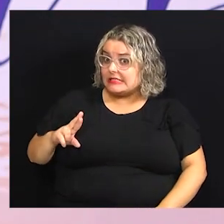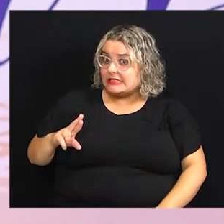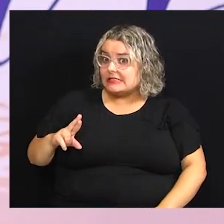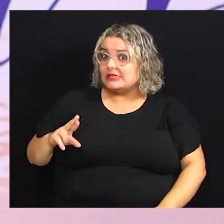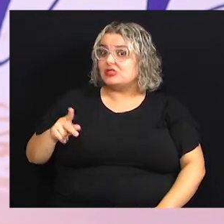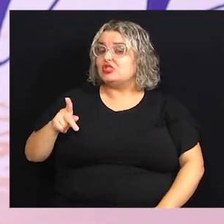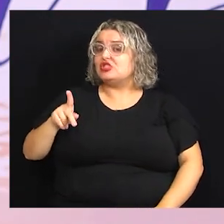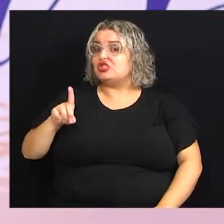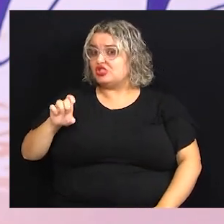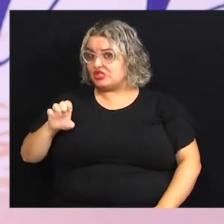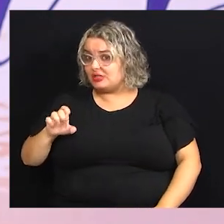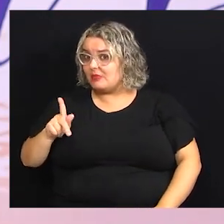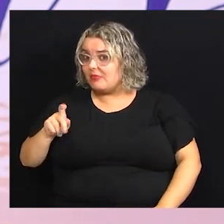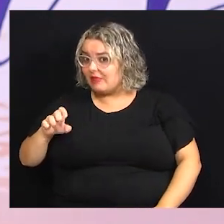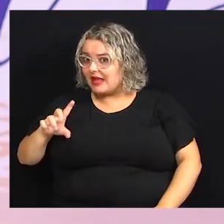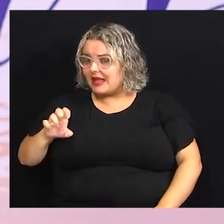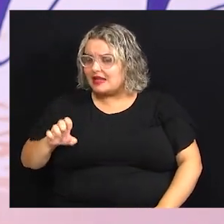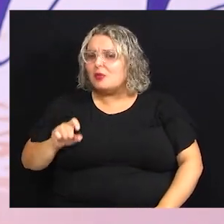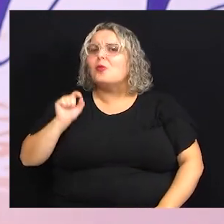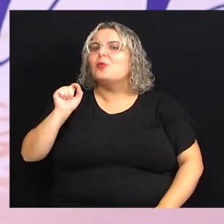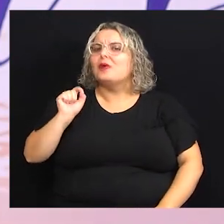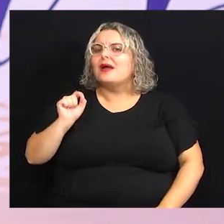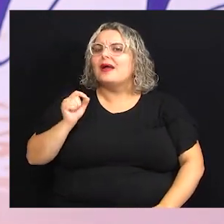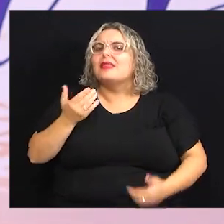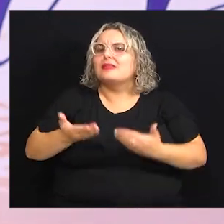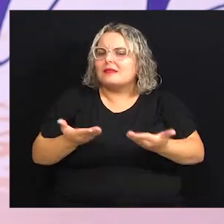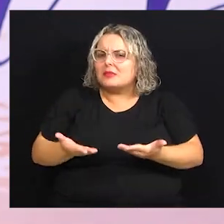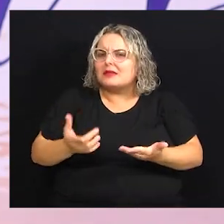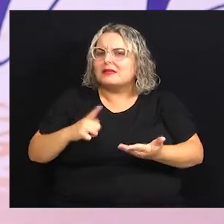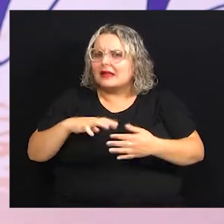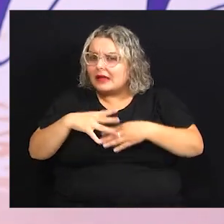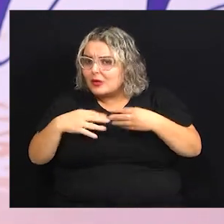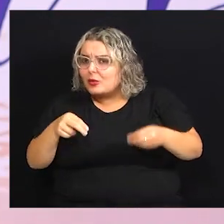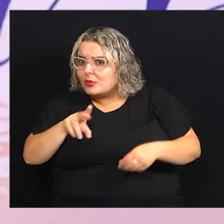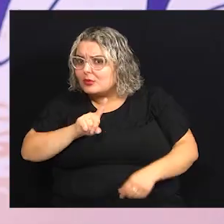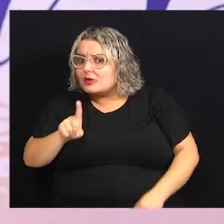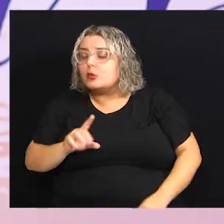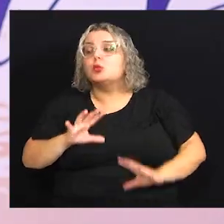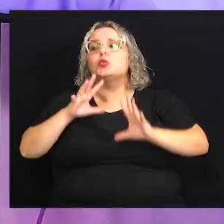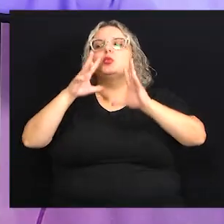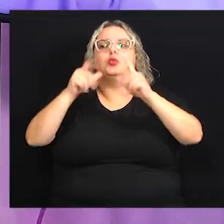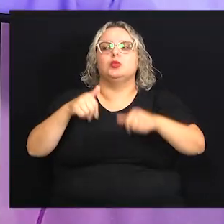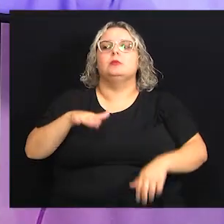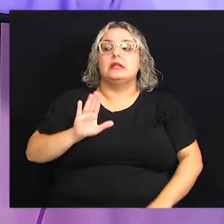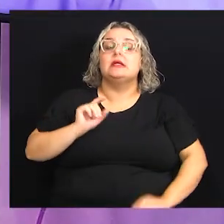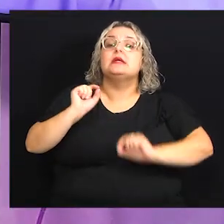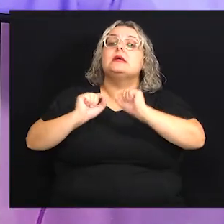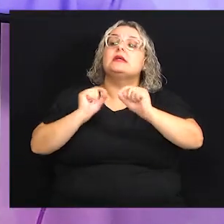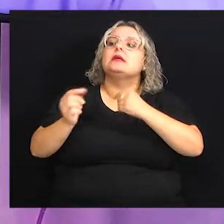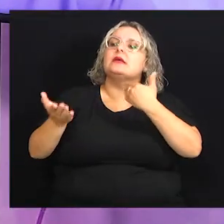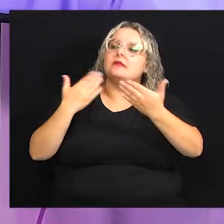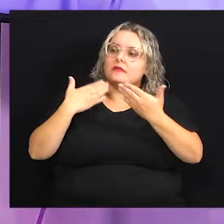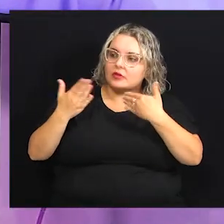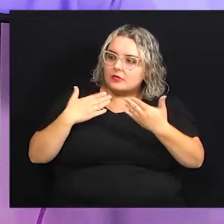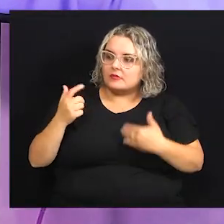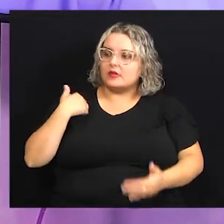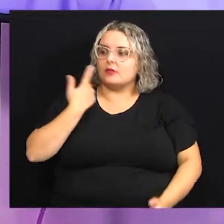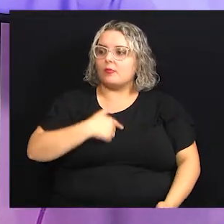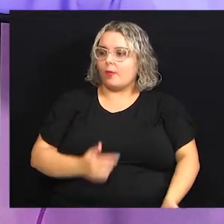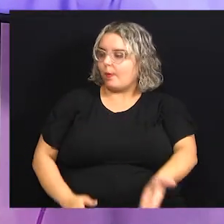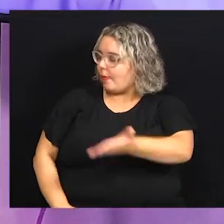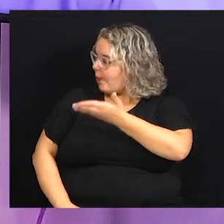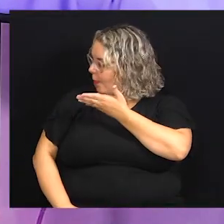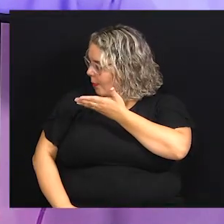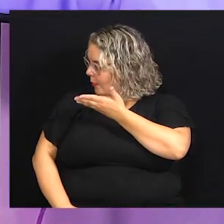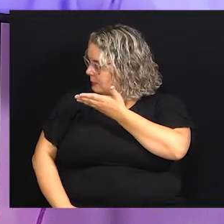O que é? Tratamento tem cura ou não? Tudo isso e muito mais, quem vai contar pra gente,